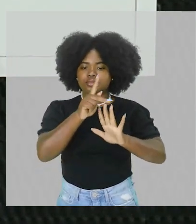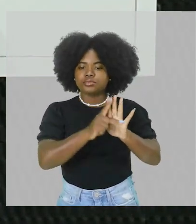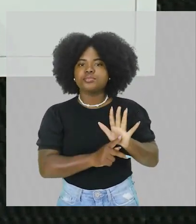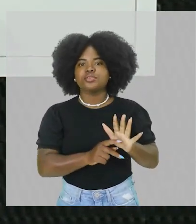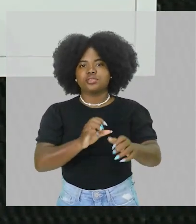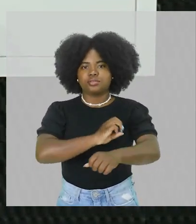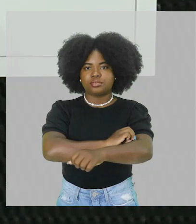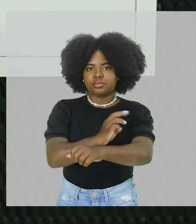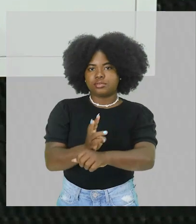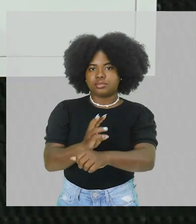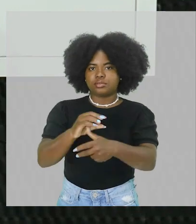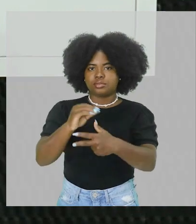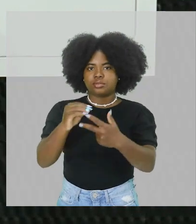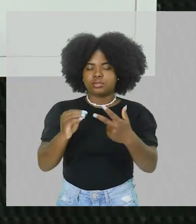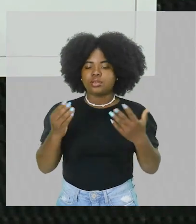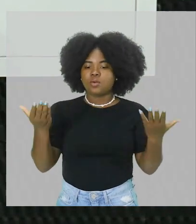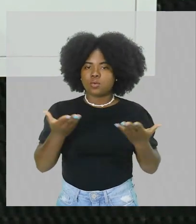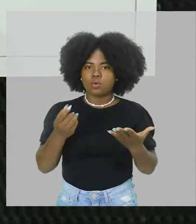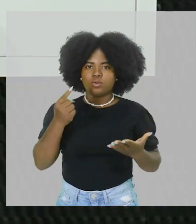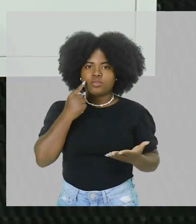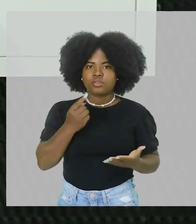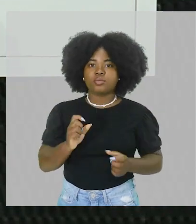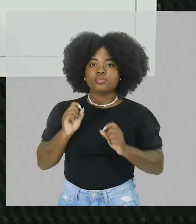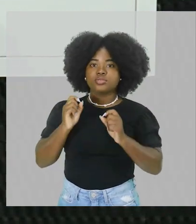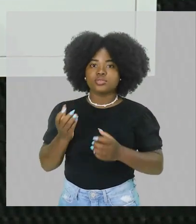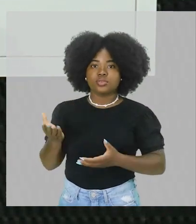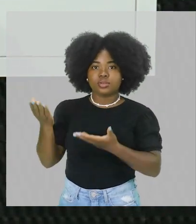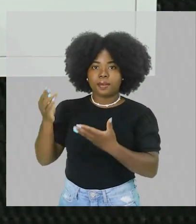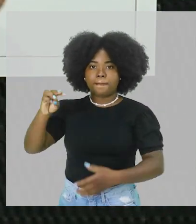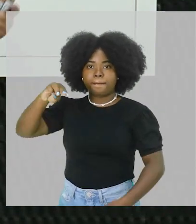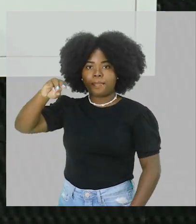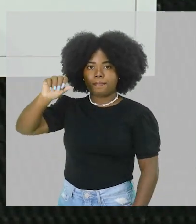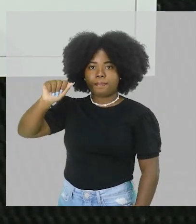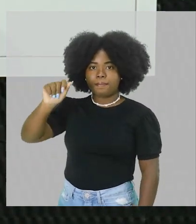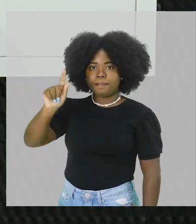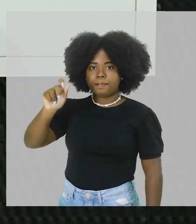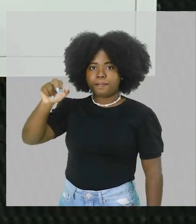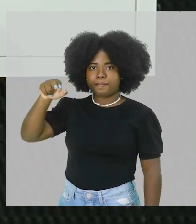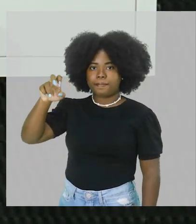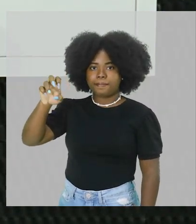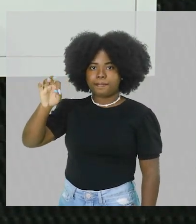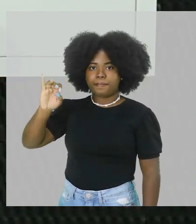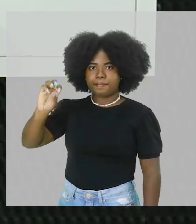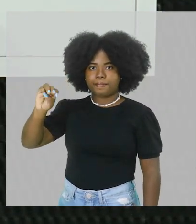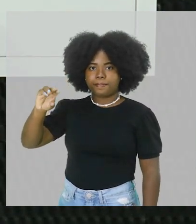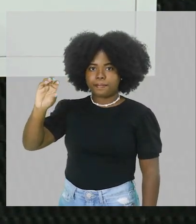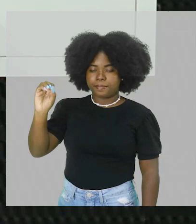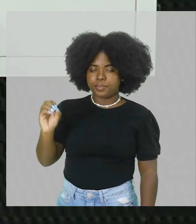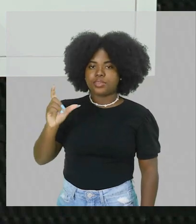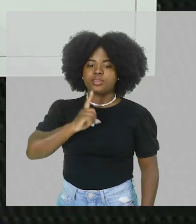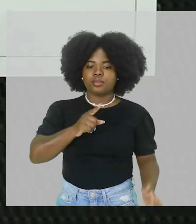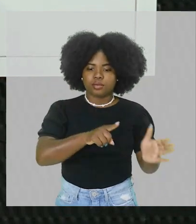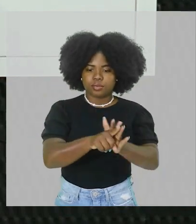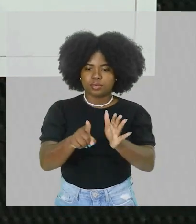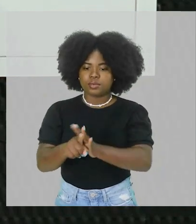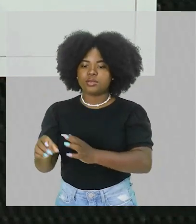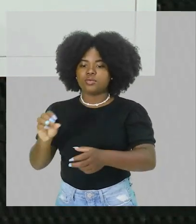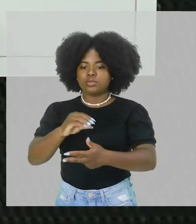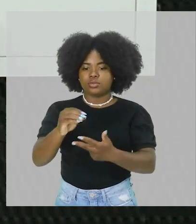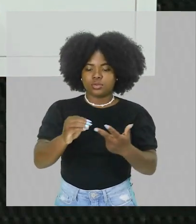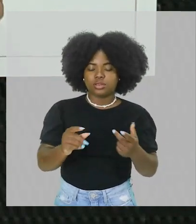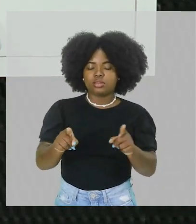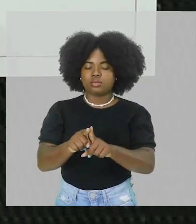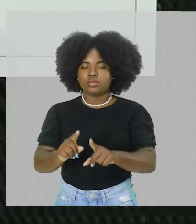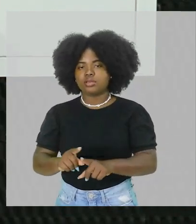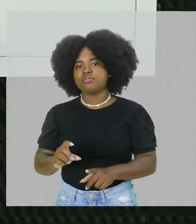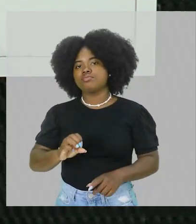tá ok? Então nós vamos responder as questões da UEMA e do Enem, dos vestibulares, né? Dos outros vestibulares também, tá ok? E dentro dessas questões